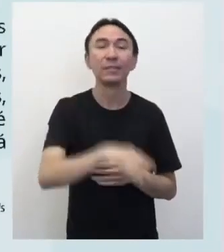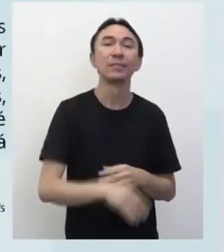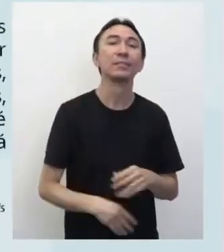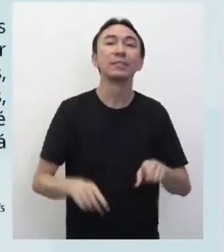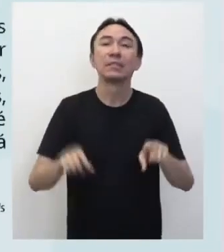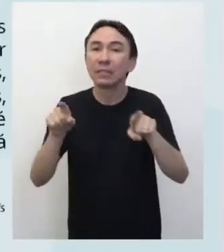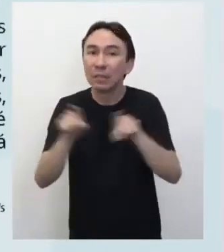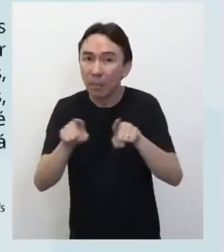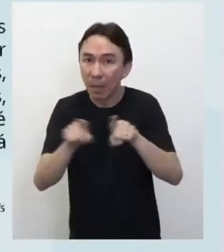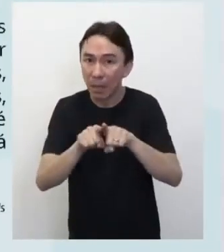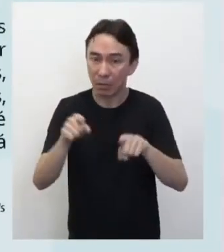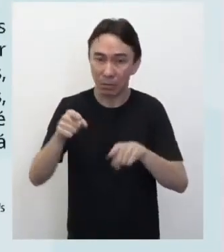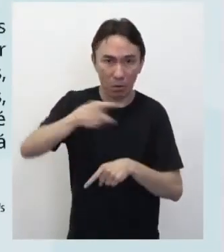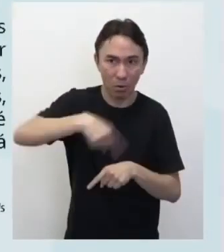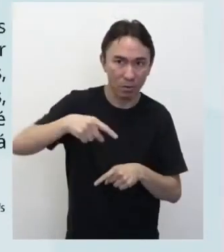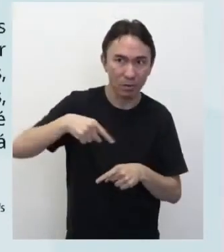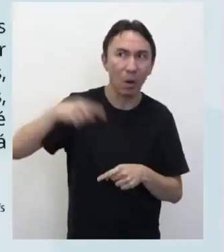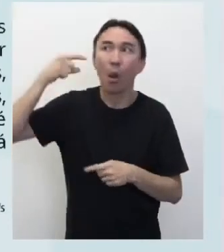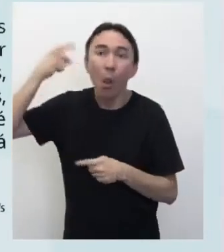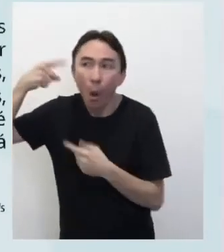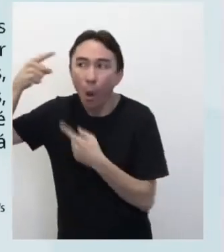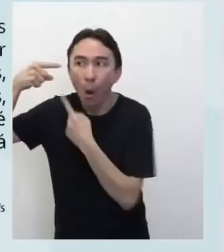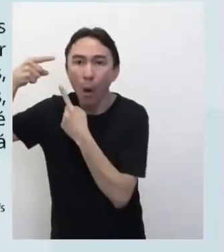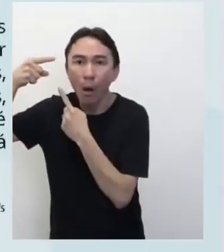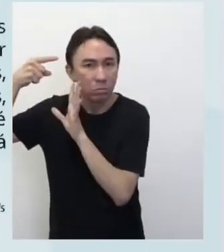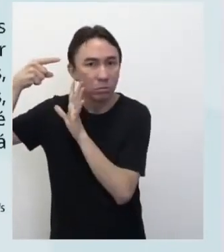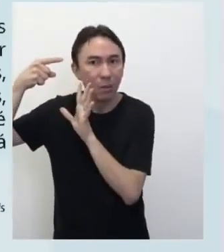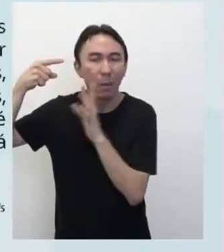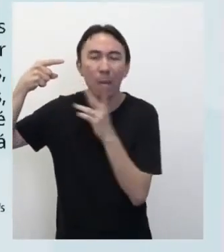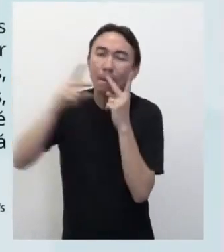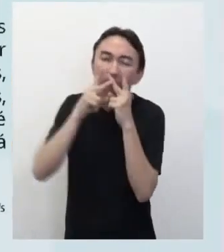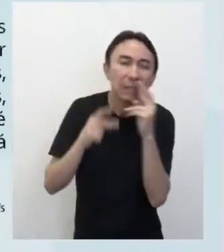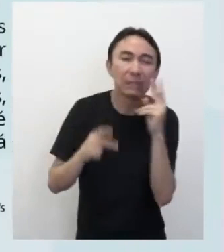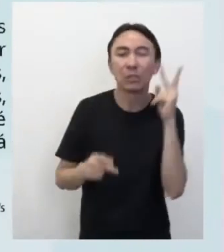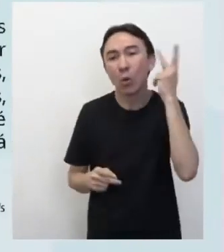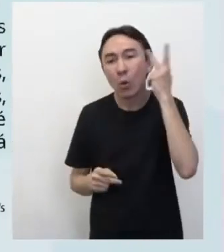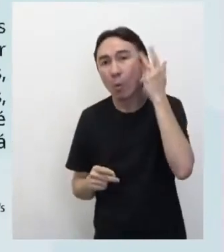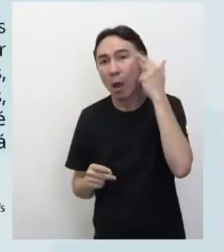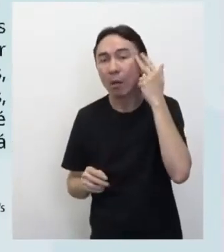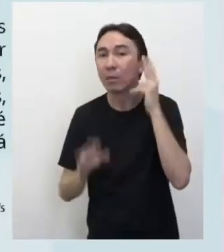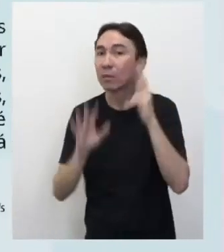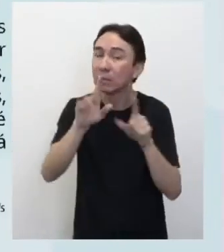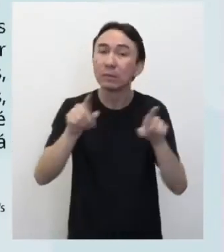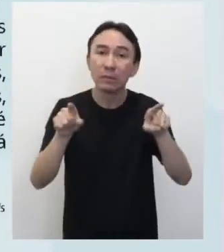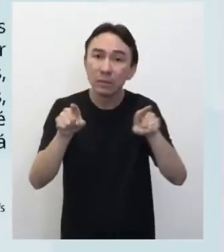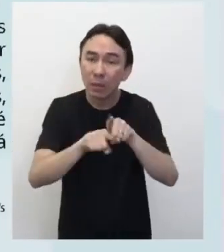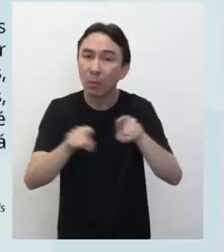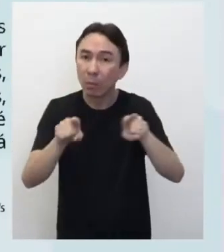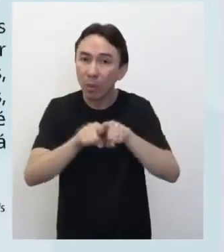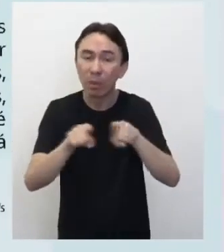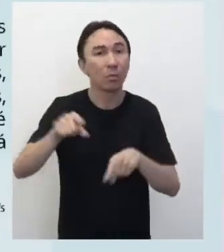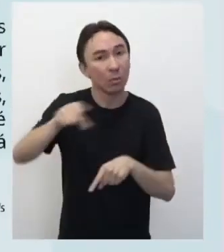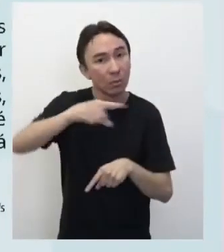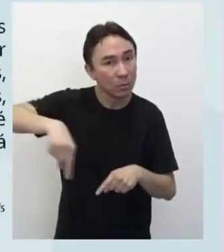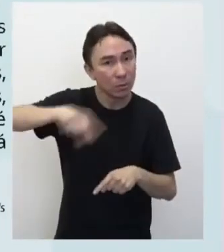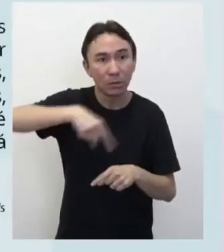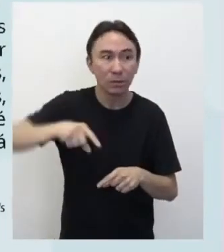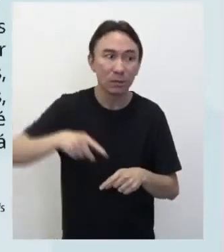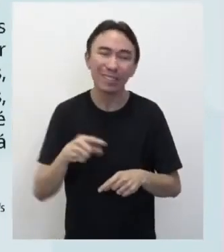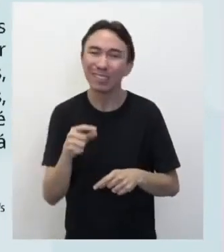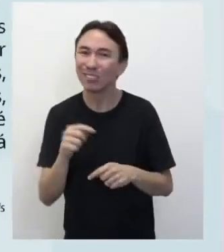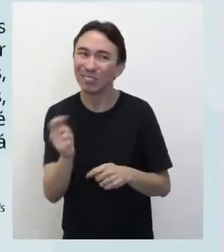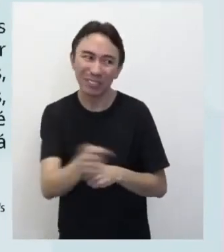que normatizamos tais locuções, também instituímos paulatinamente um caráter estigmatizado àqueles